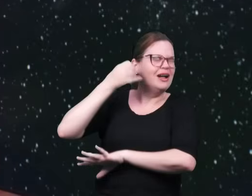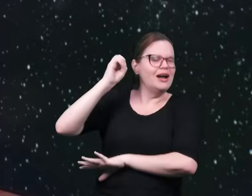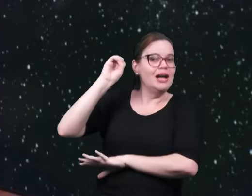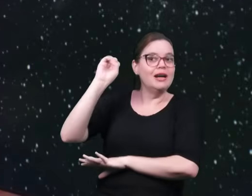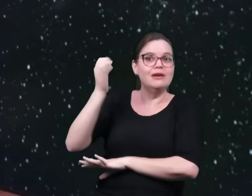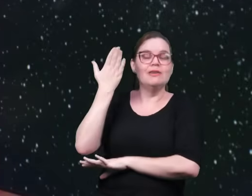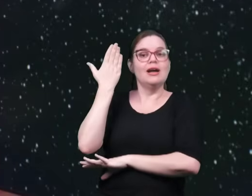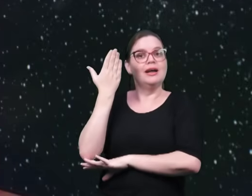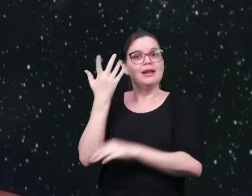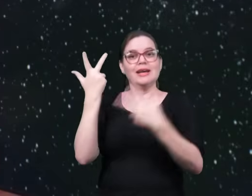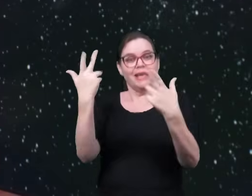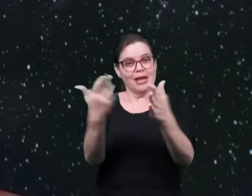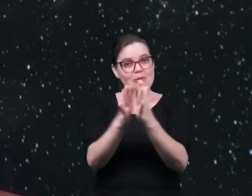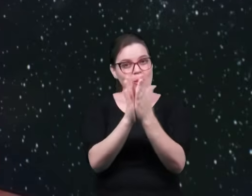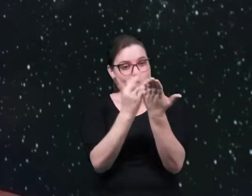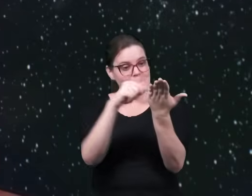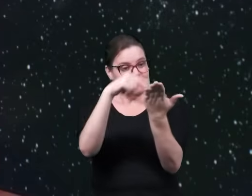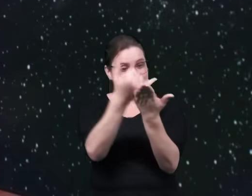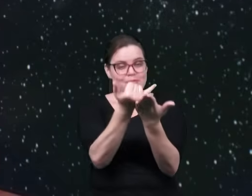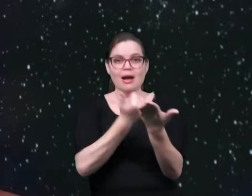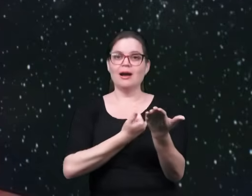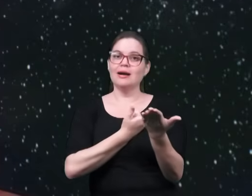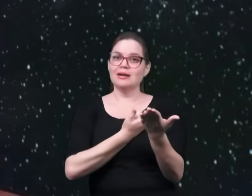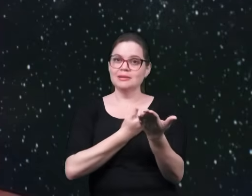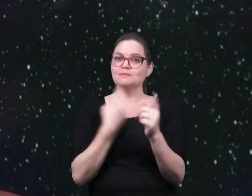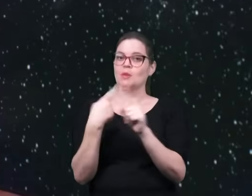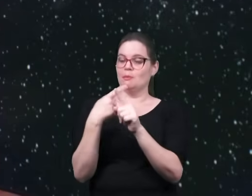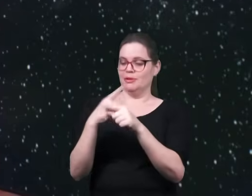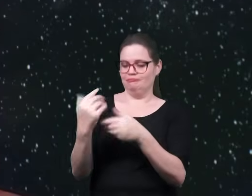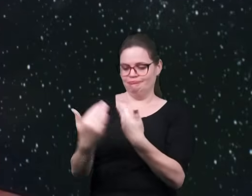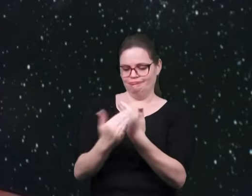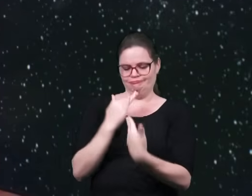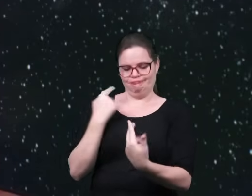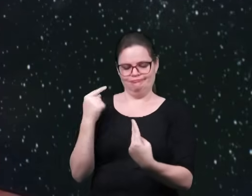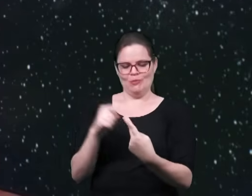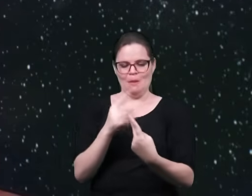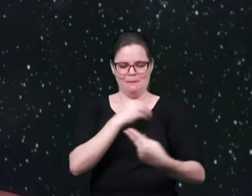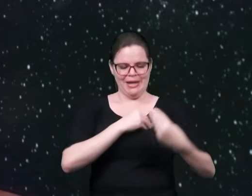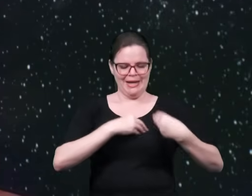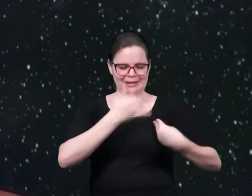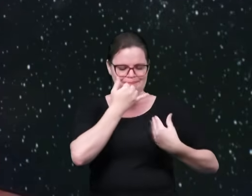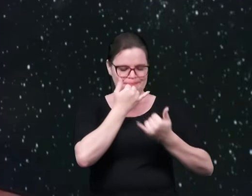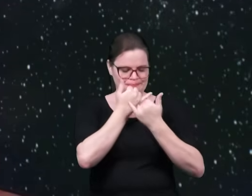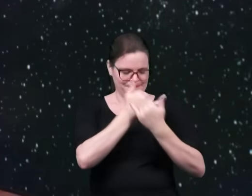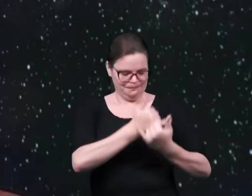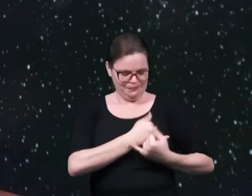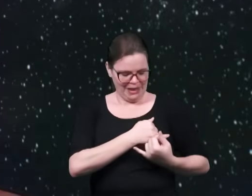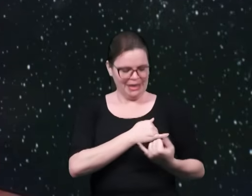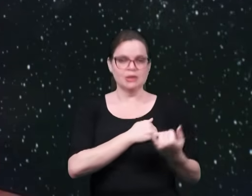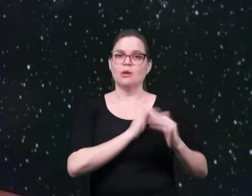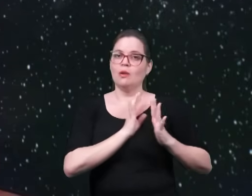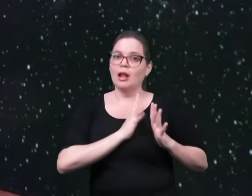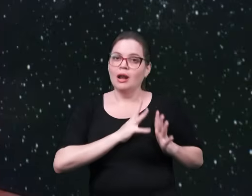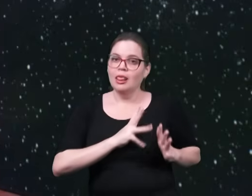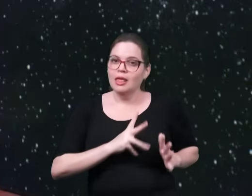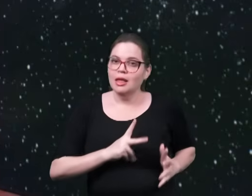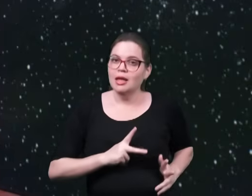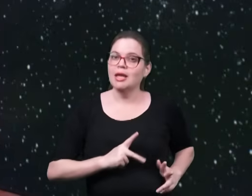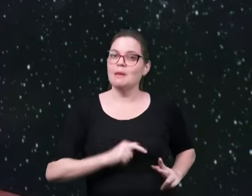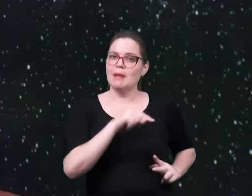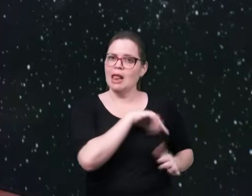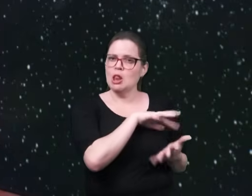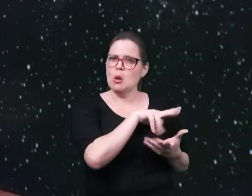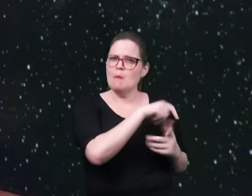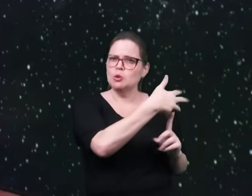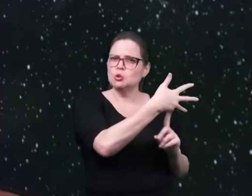ele é quem dá a direção, ele tira o homem das trevas, da escuridão do pecado, aquele que